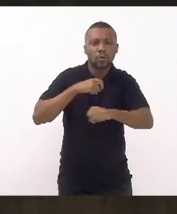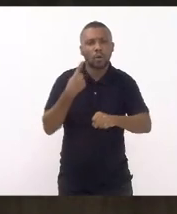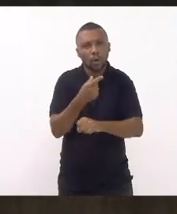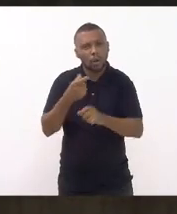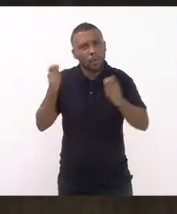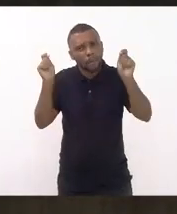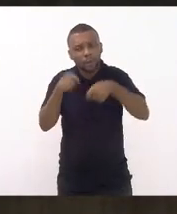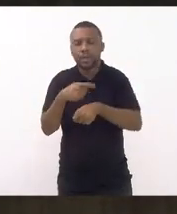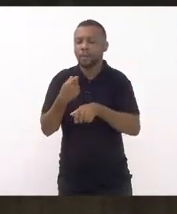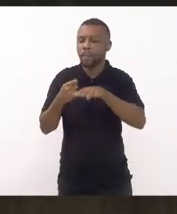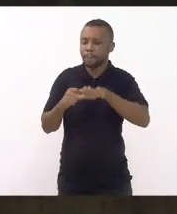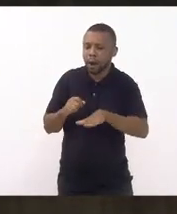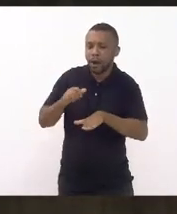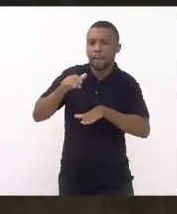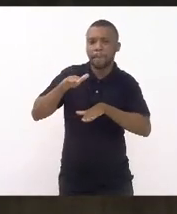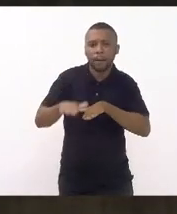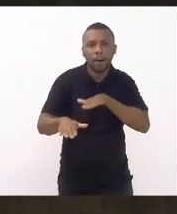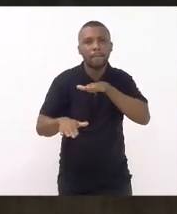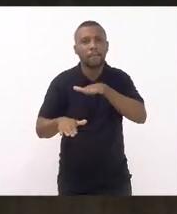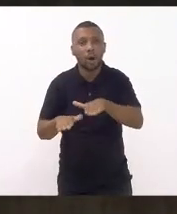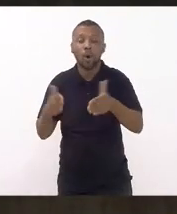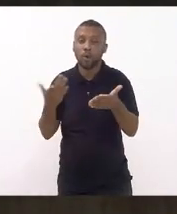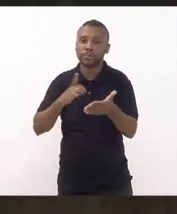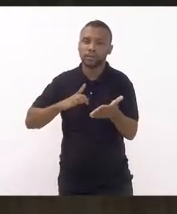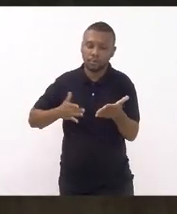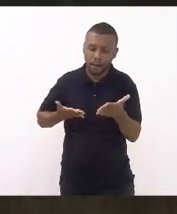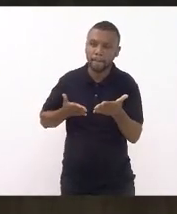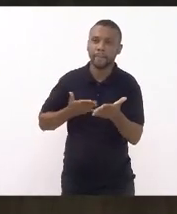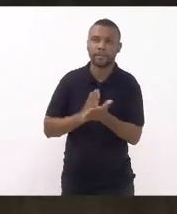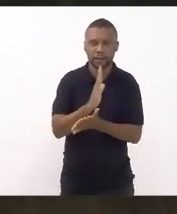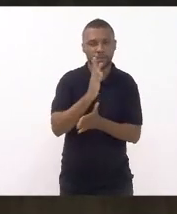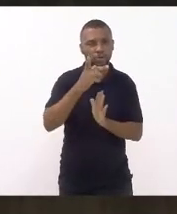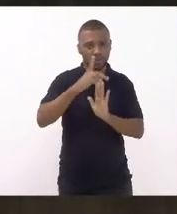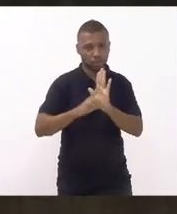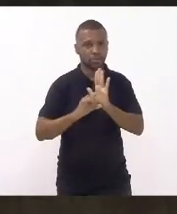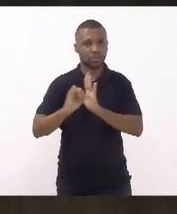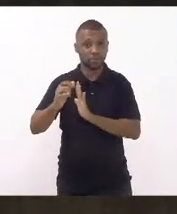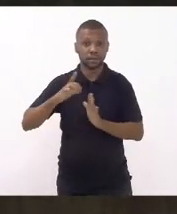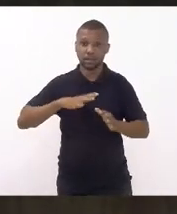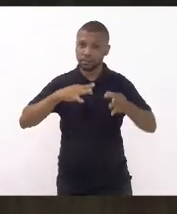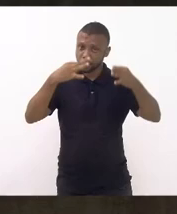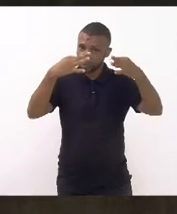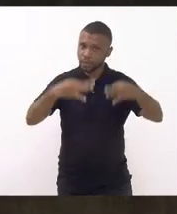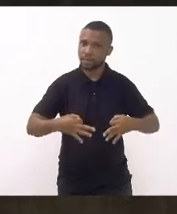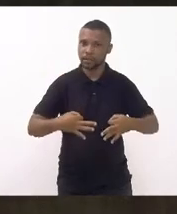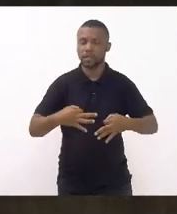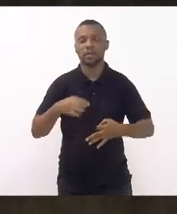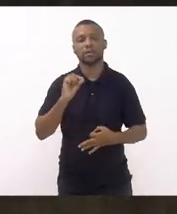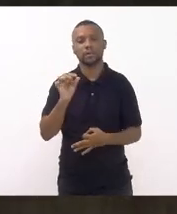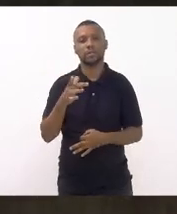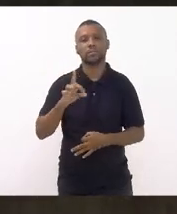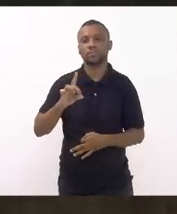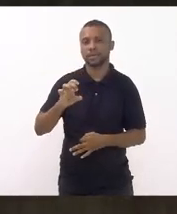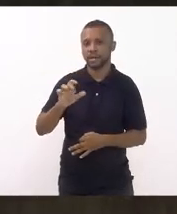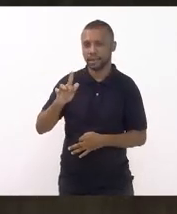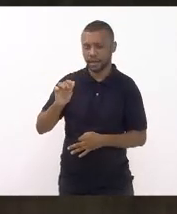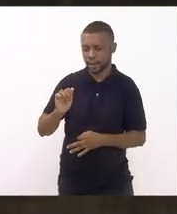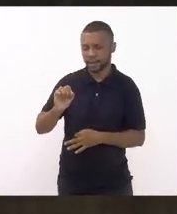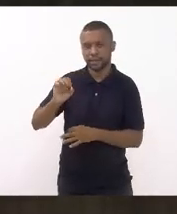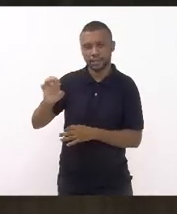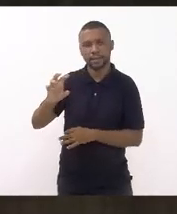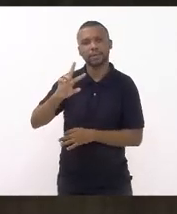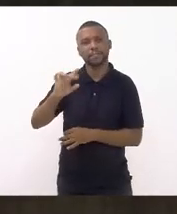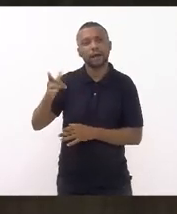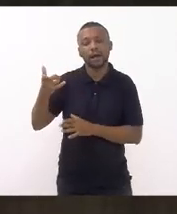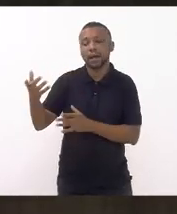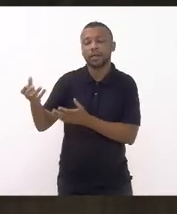E hoje nós vamos avançar com a aprovação desse projeto de lei. Eu tenho certeza que o Degase recebe